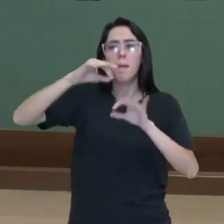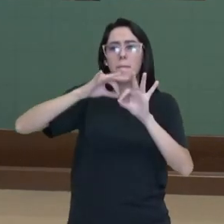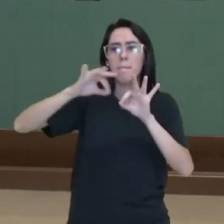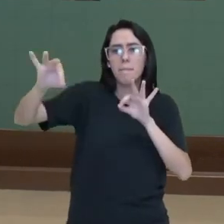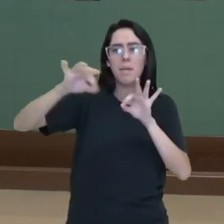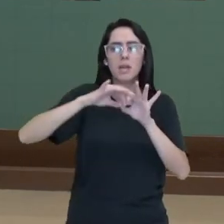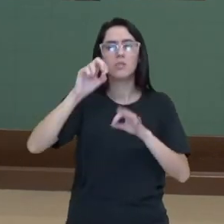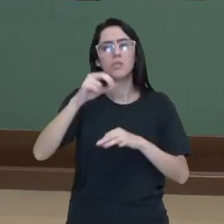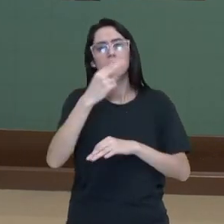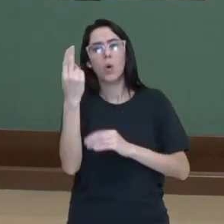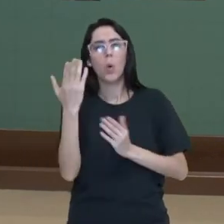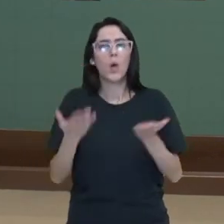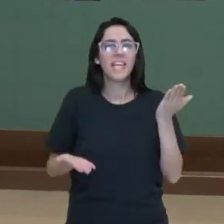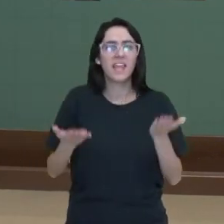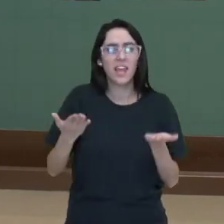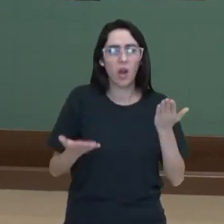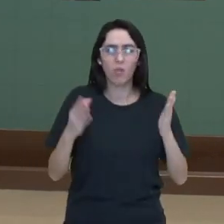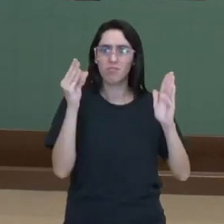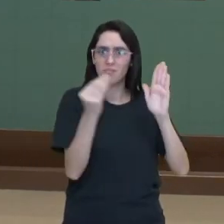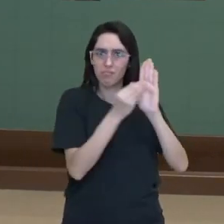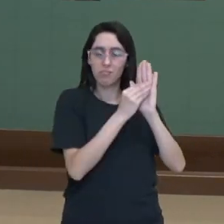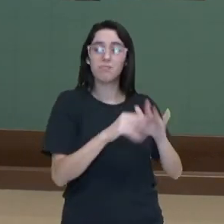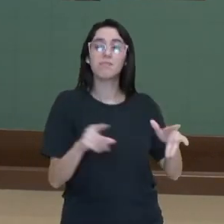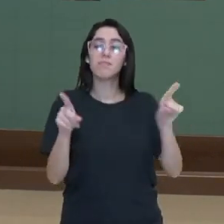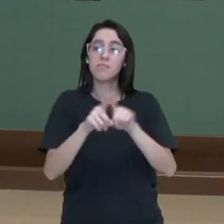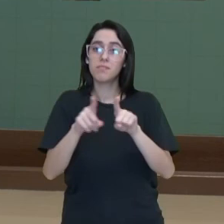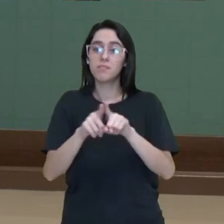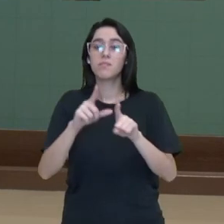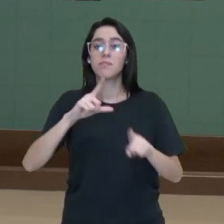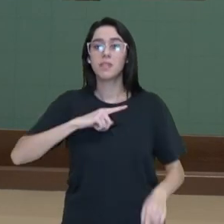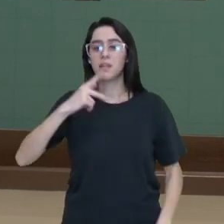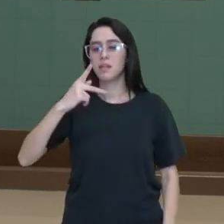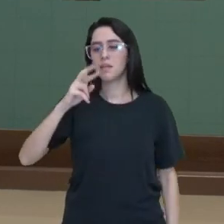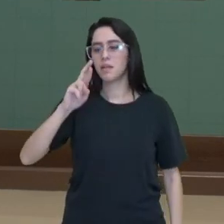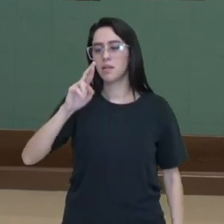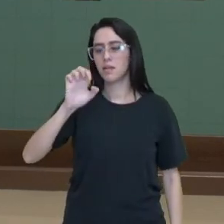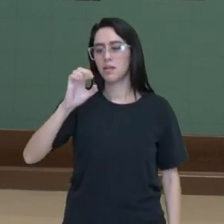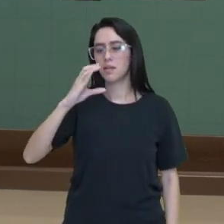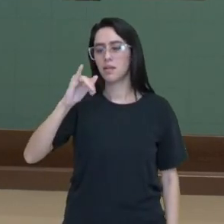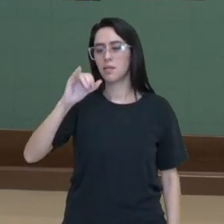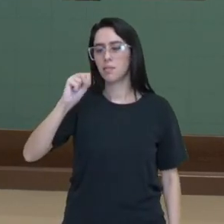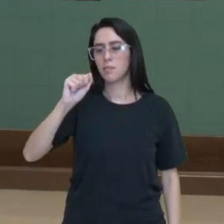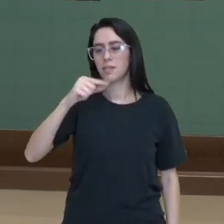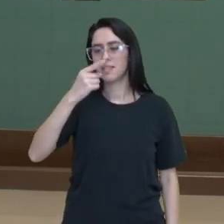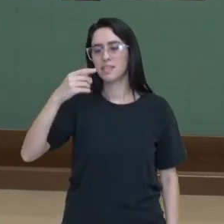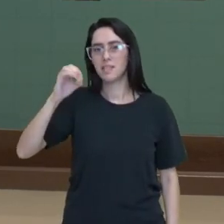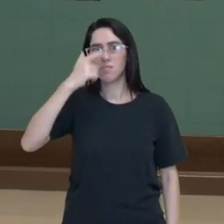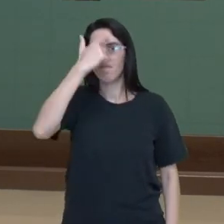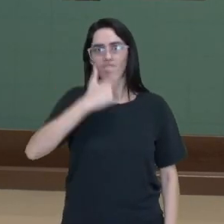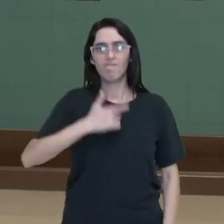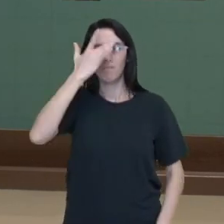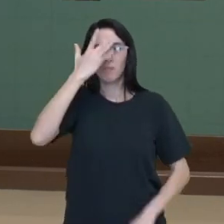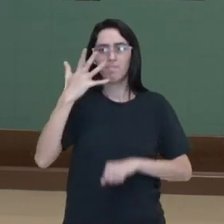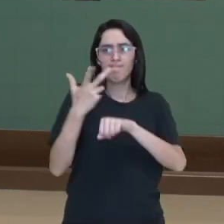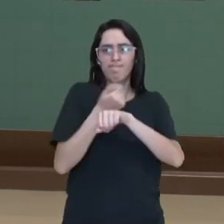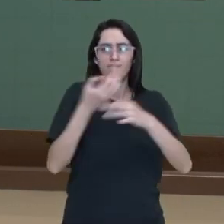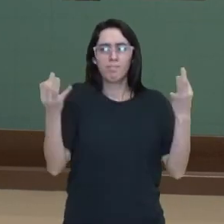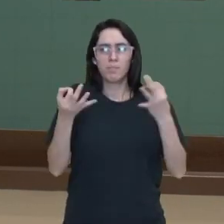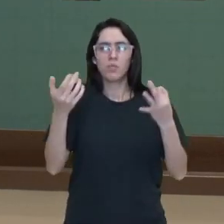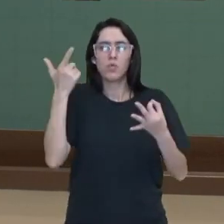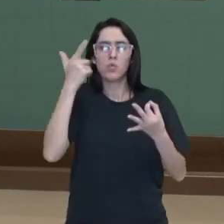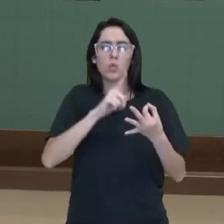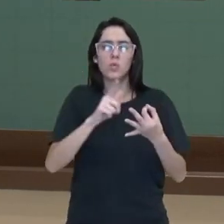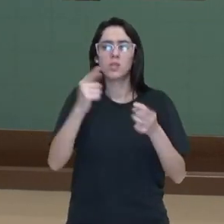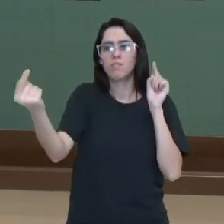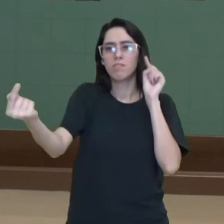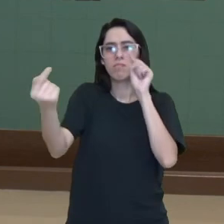segundos, metros ou quilos. E os esportes de precisão têm como objetivo a precisão do atleta em acertar ou